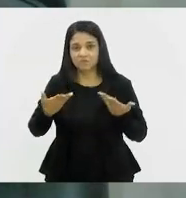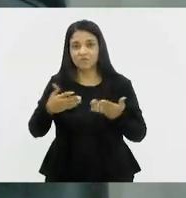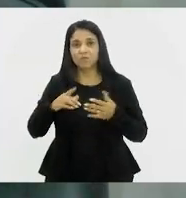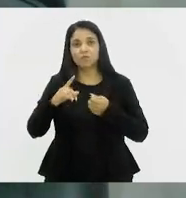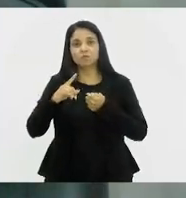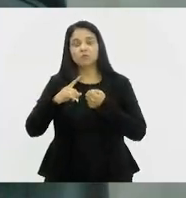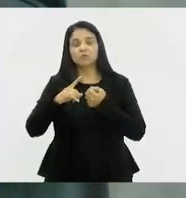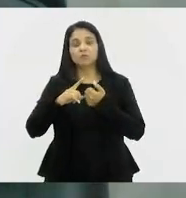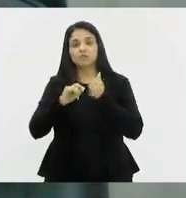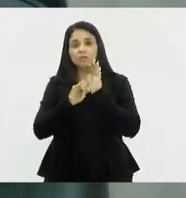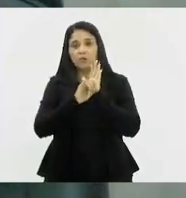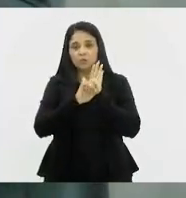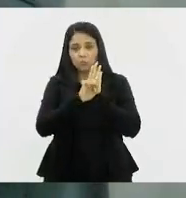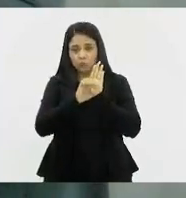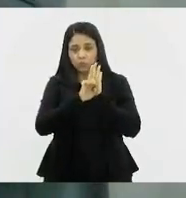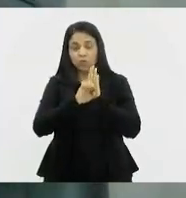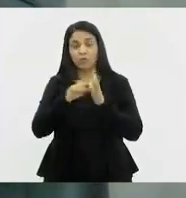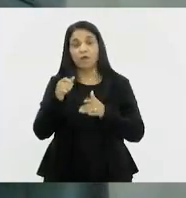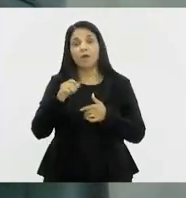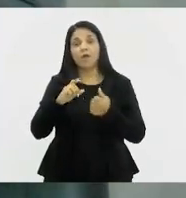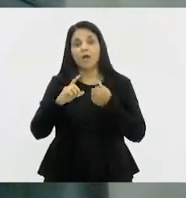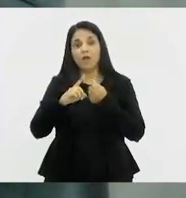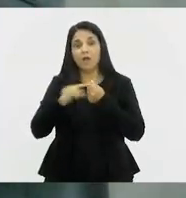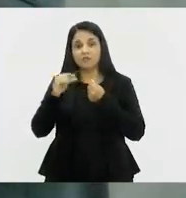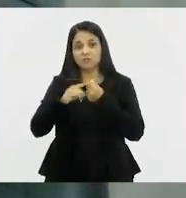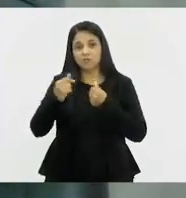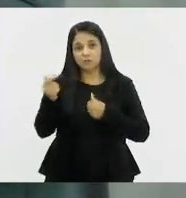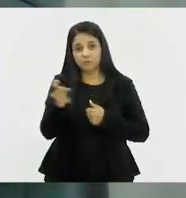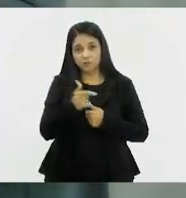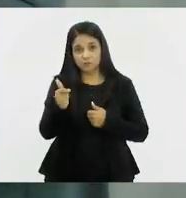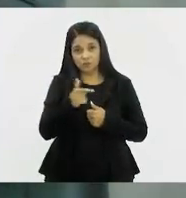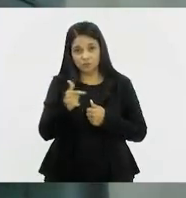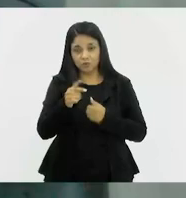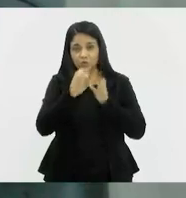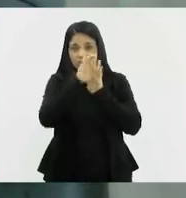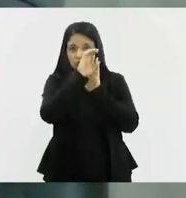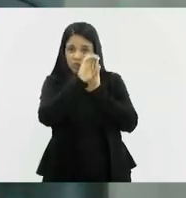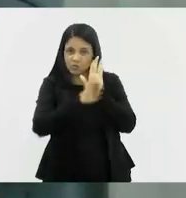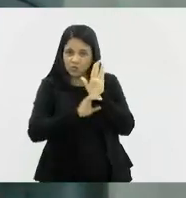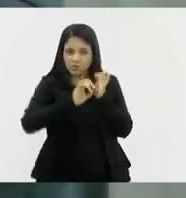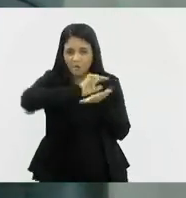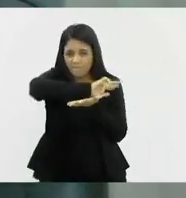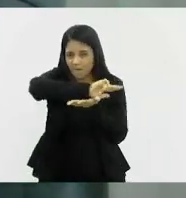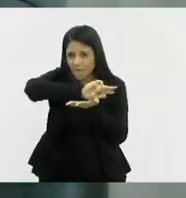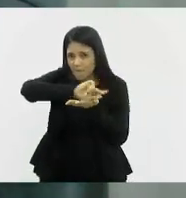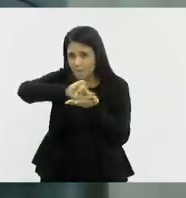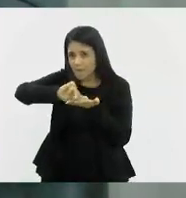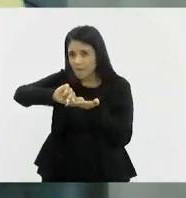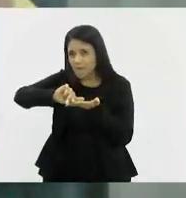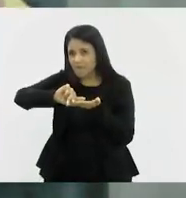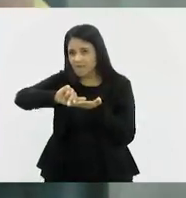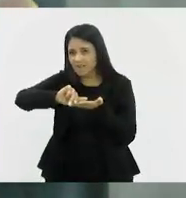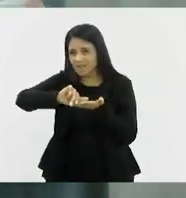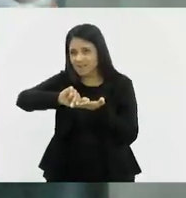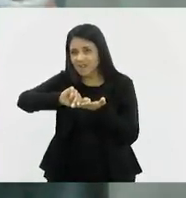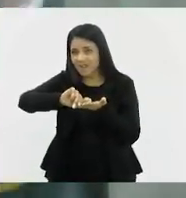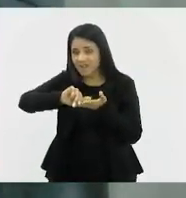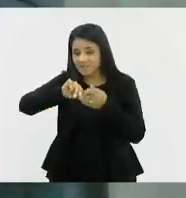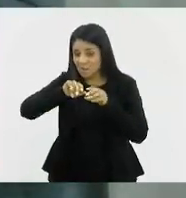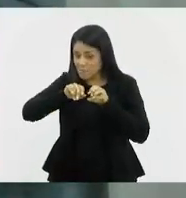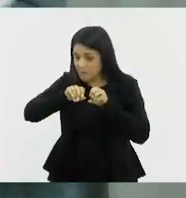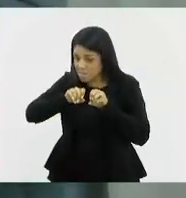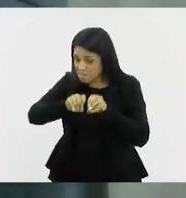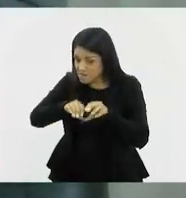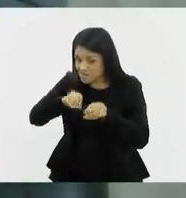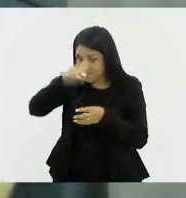ele vai nos falar, nos currículos mínimos dos diversos níveis, isso é para ir na escola,